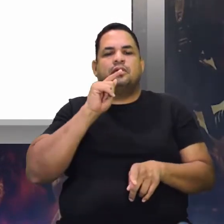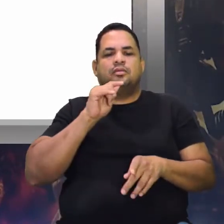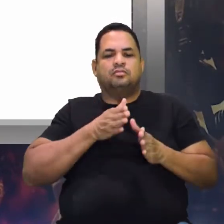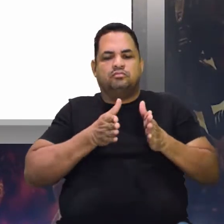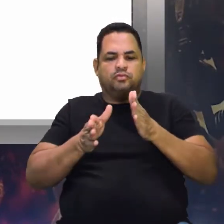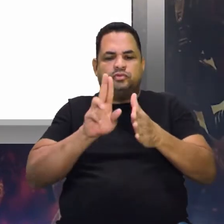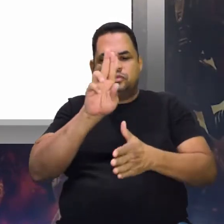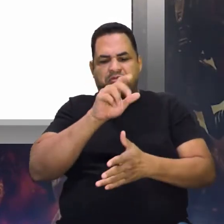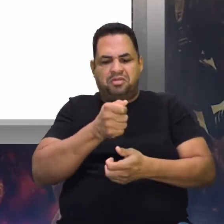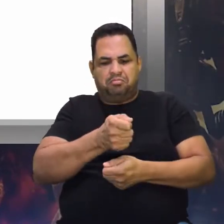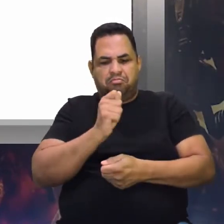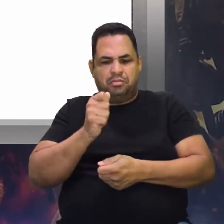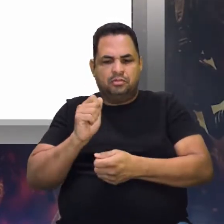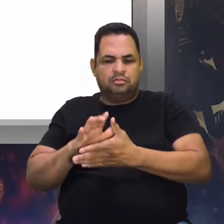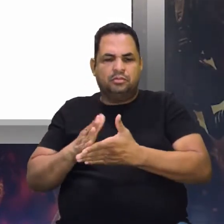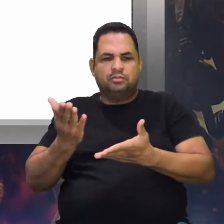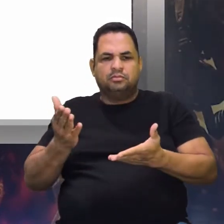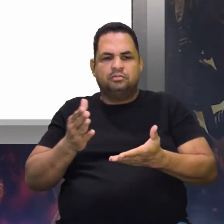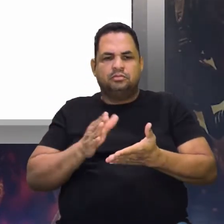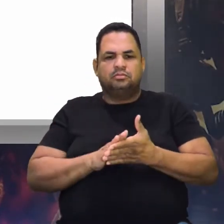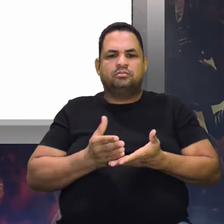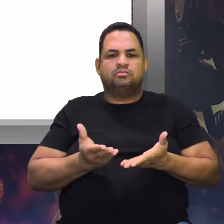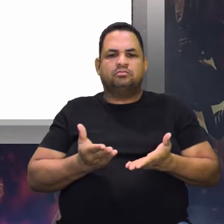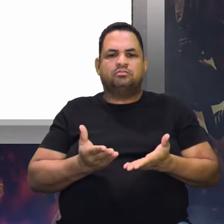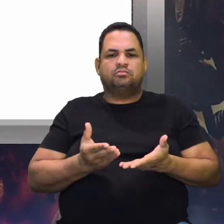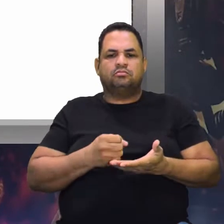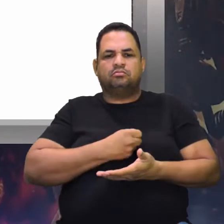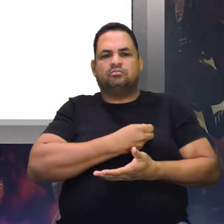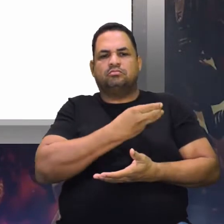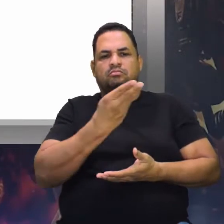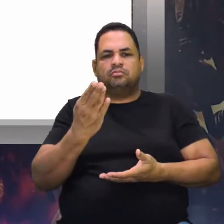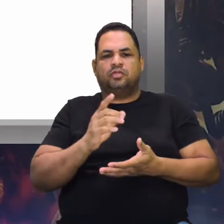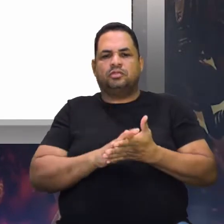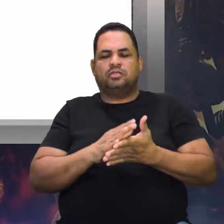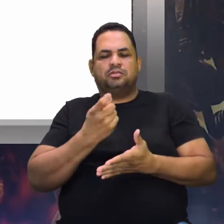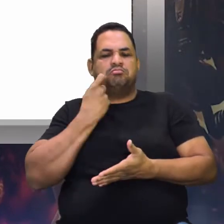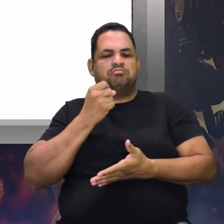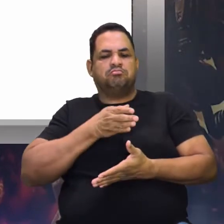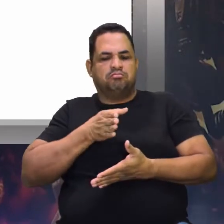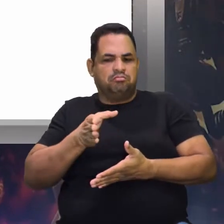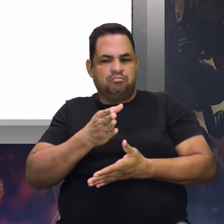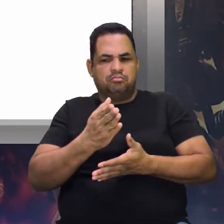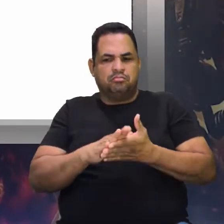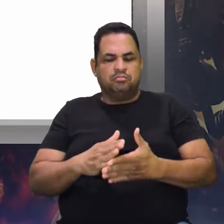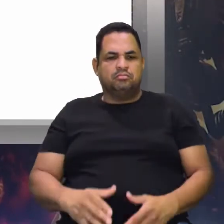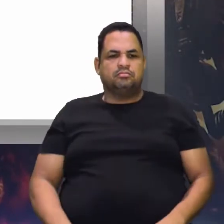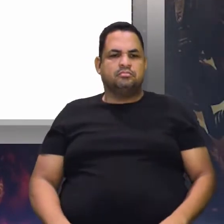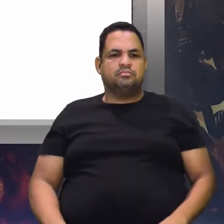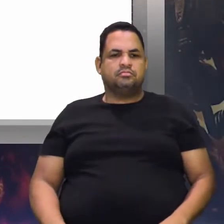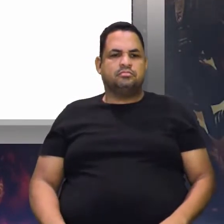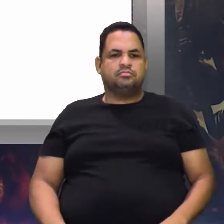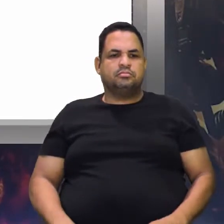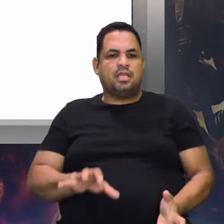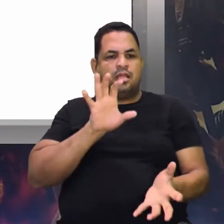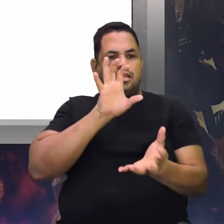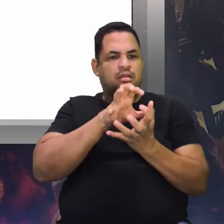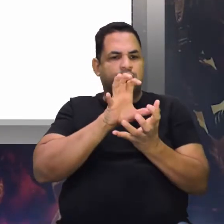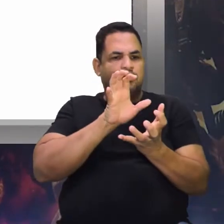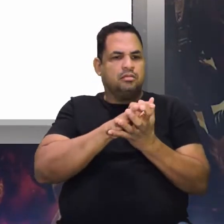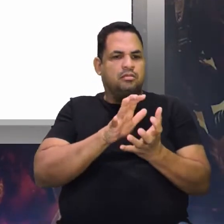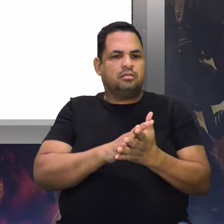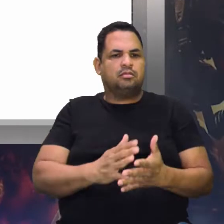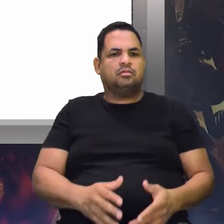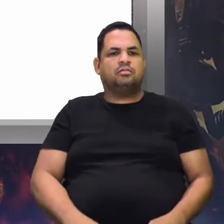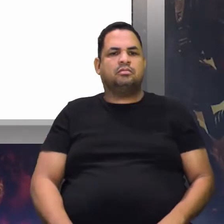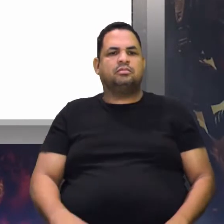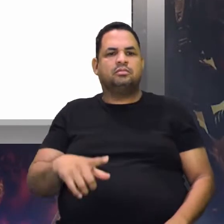Imagina vocês, um rio grandioso desse, a quantidade de peixes, de jacaré,